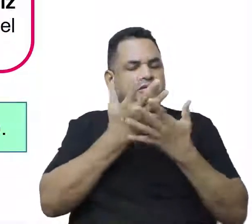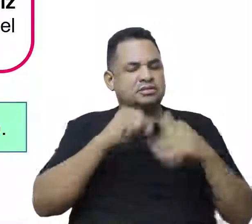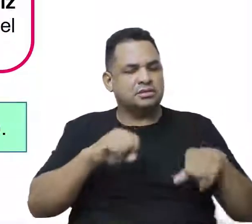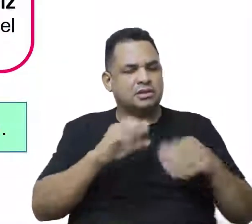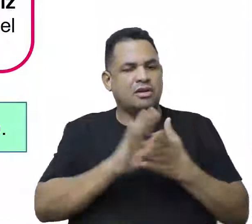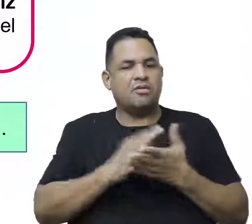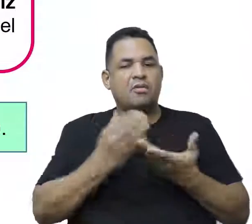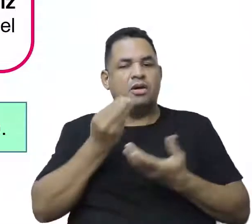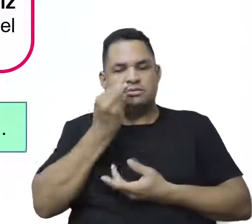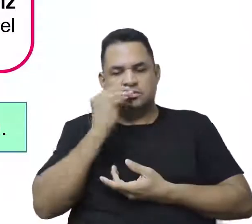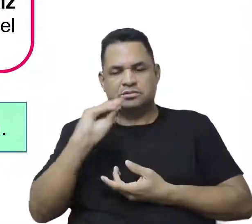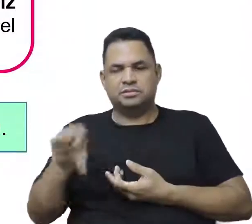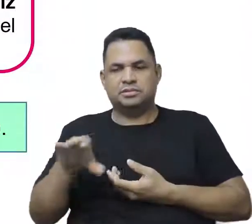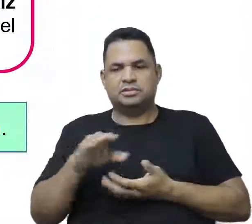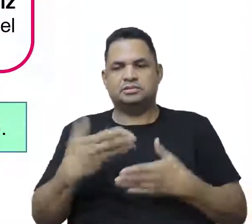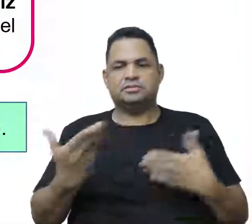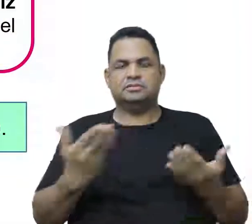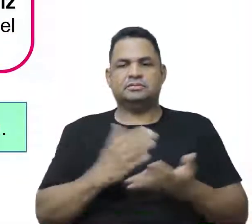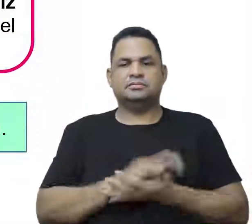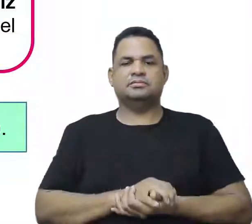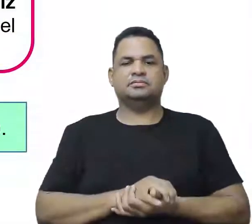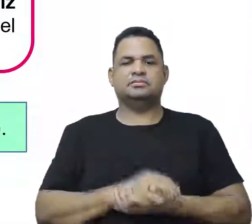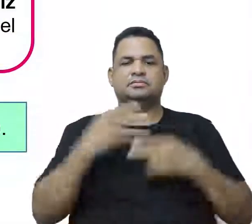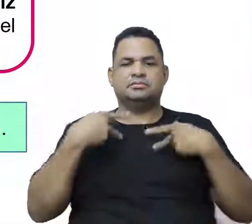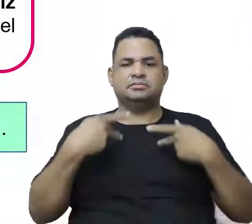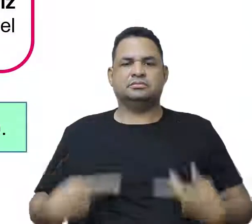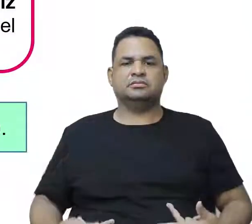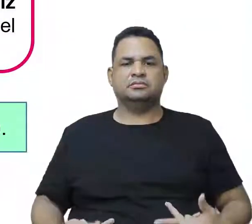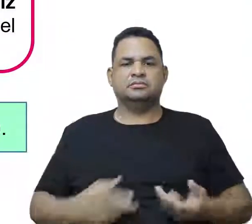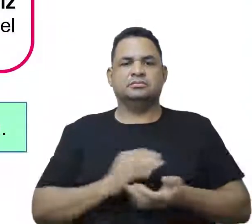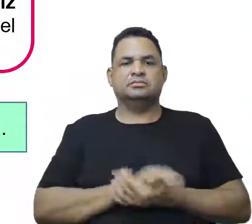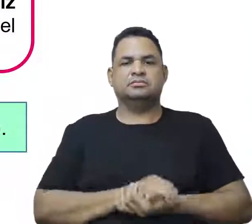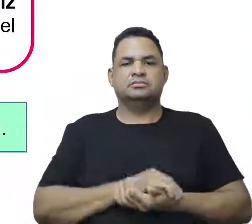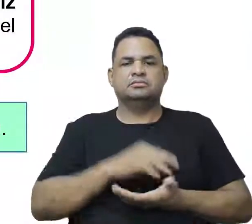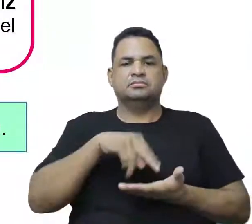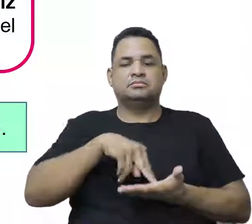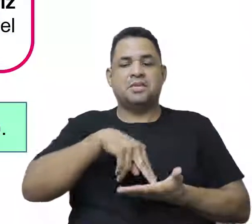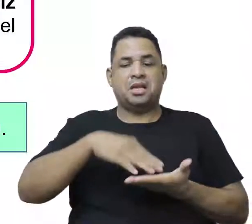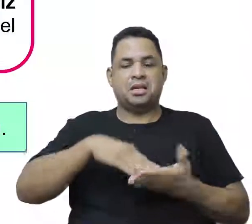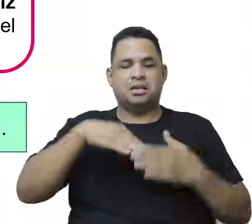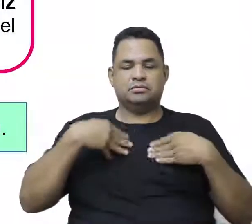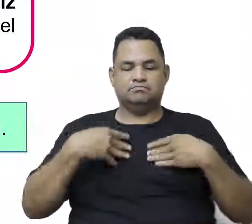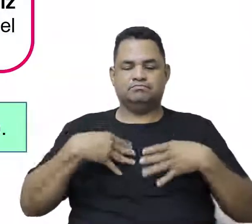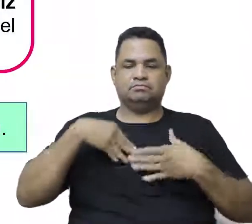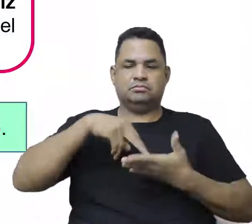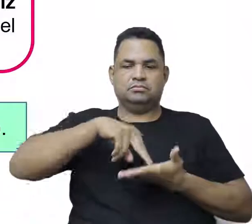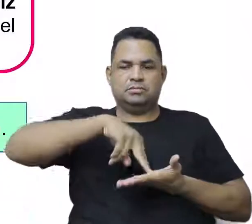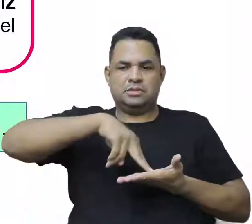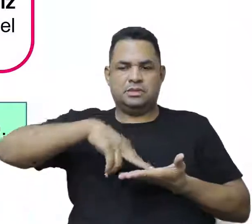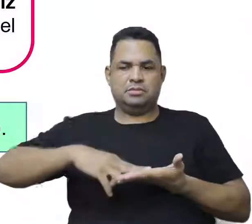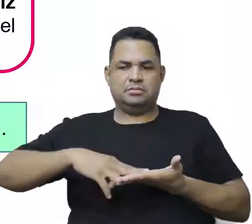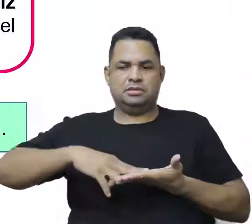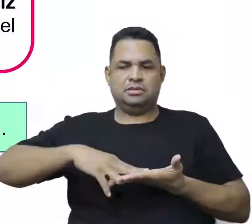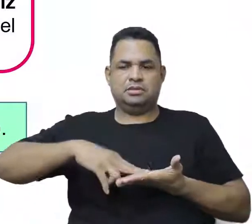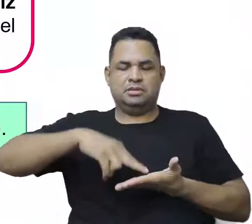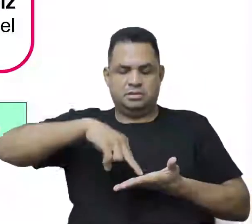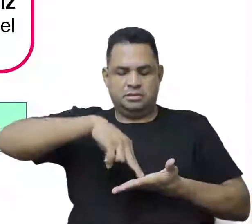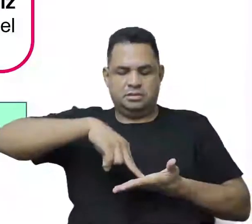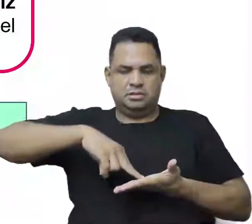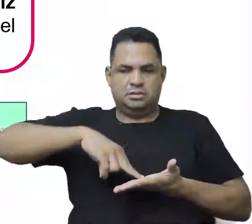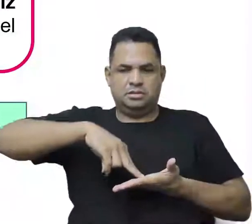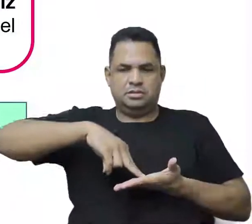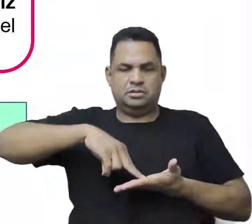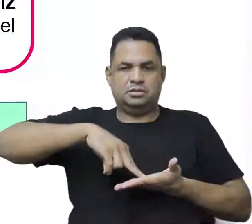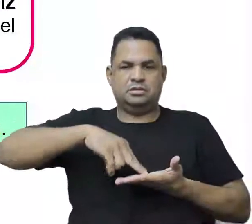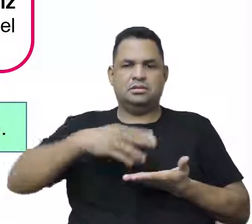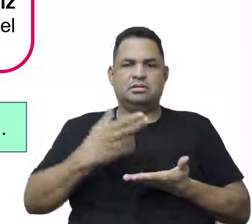aí. Vamos lá. Então, o corpo dela está inclinado para trás, ó. Então, ela vai